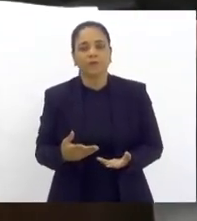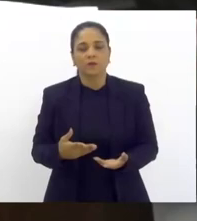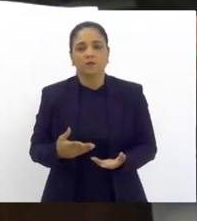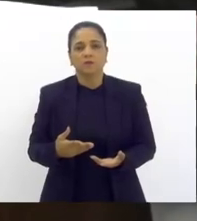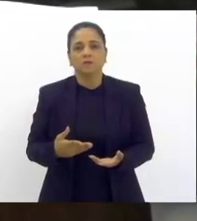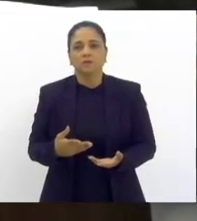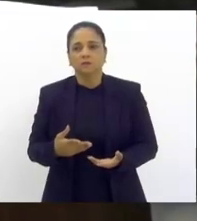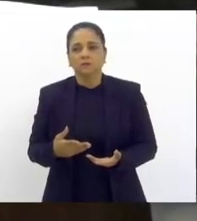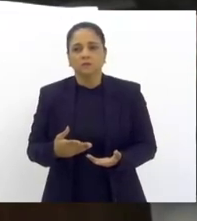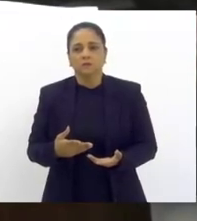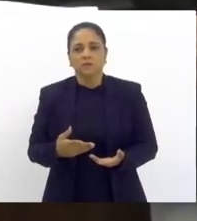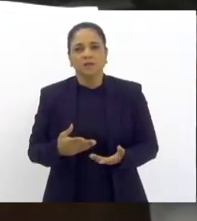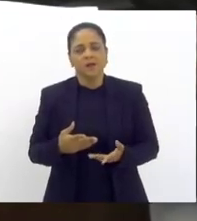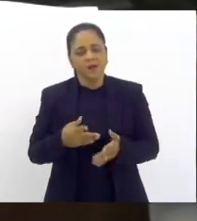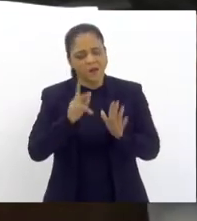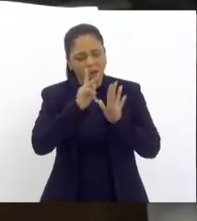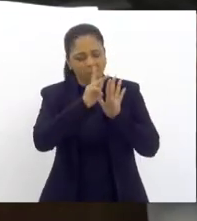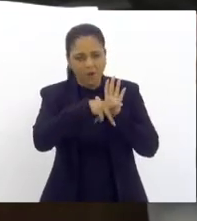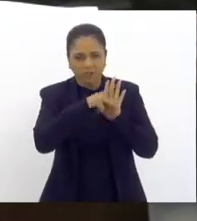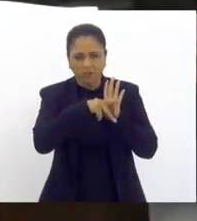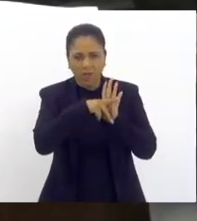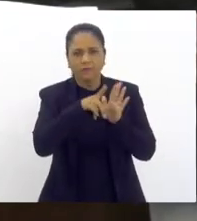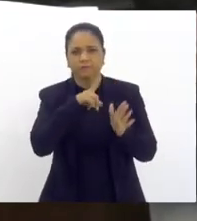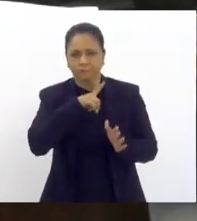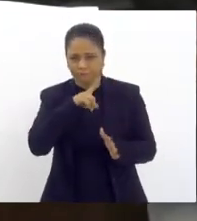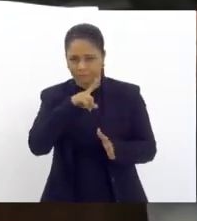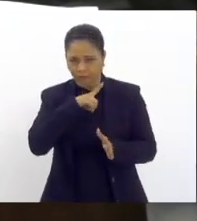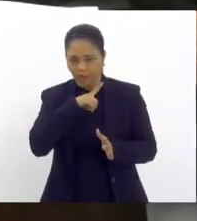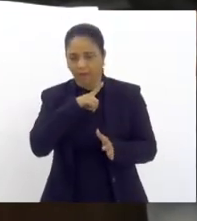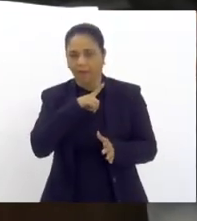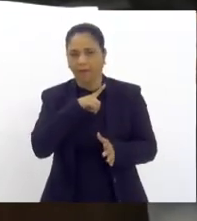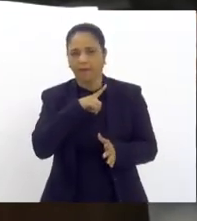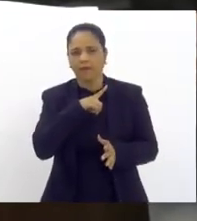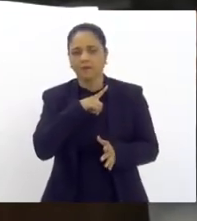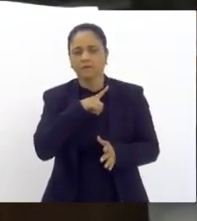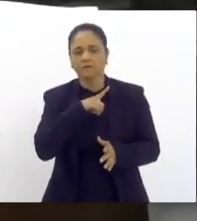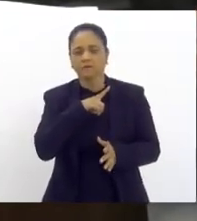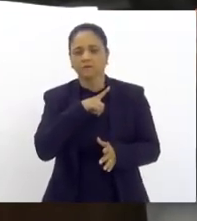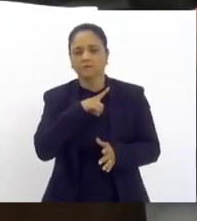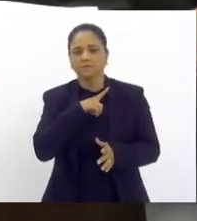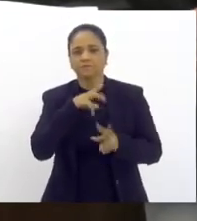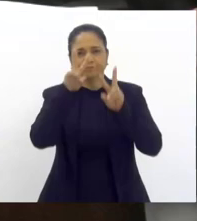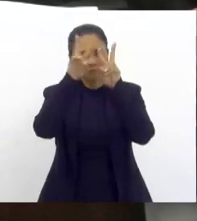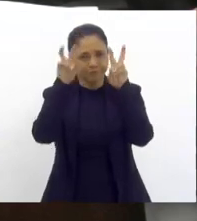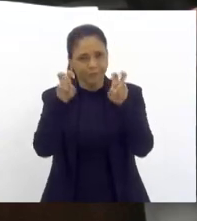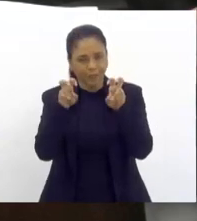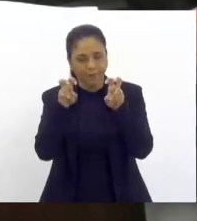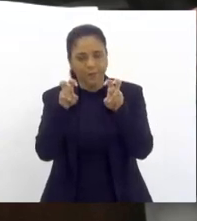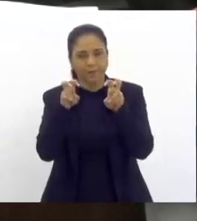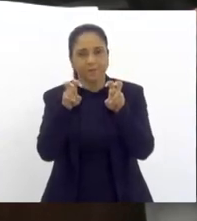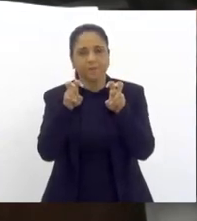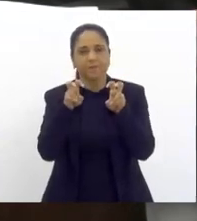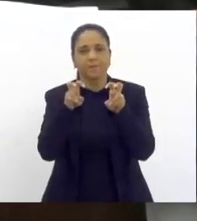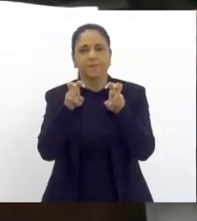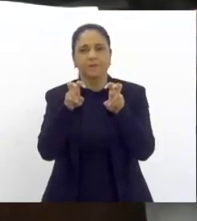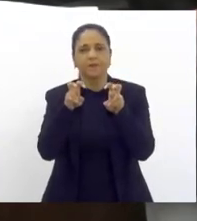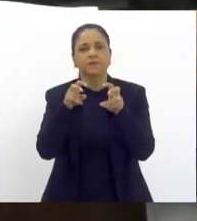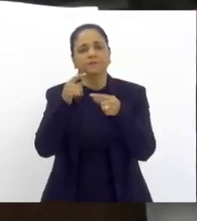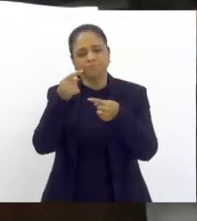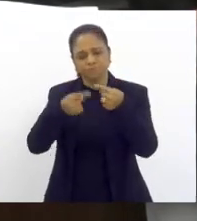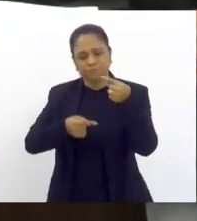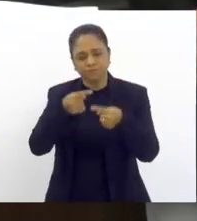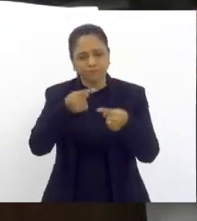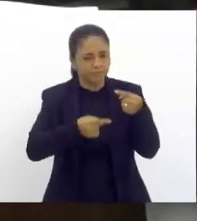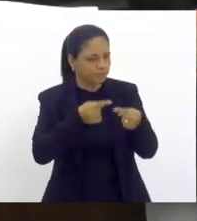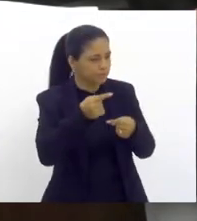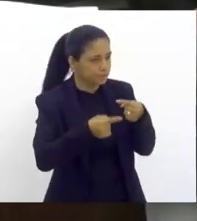toda vez que tivermos projetos voltados nesse tema, o debate será amplo, até